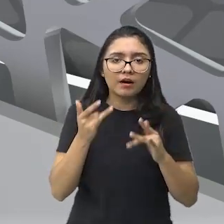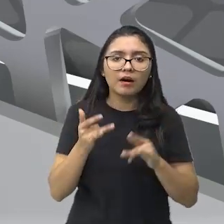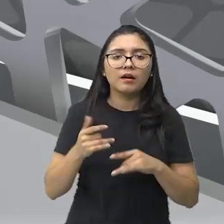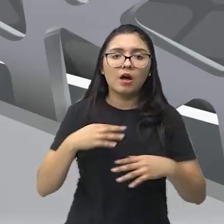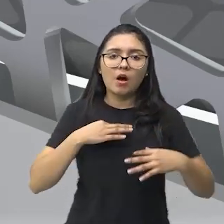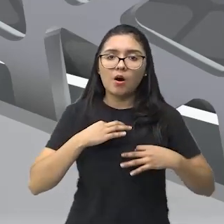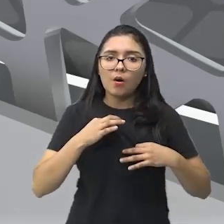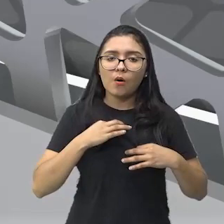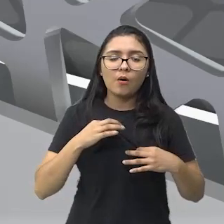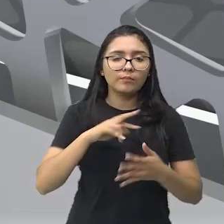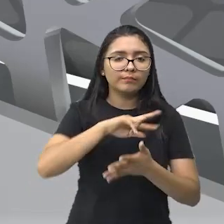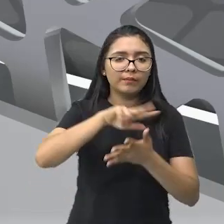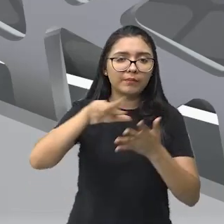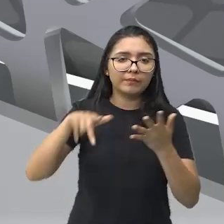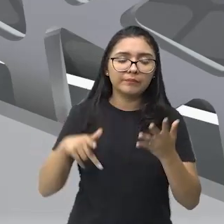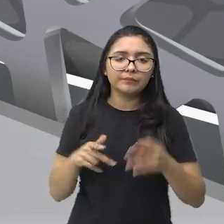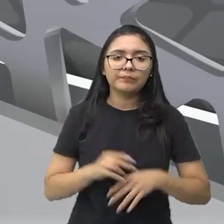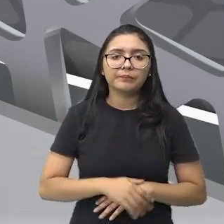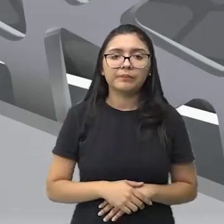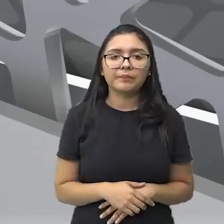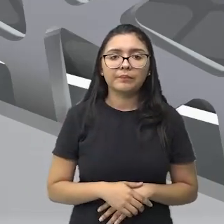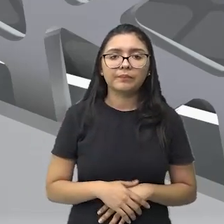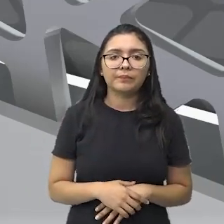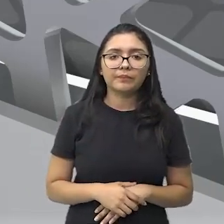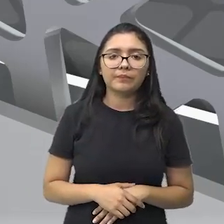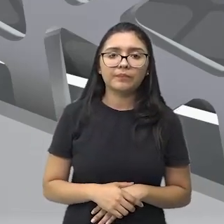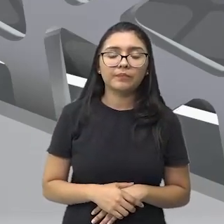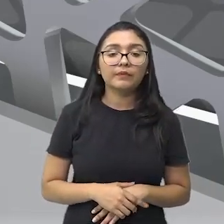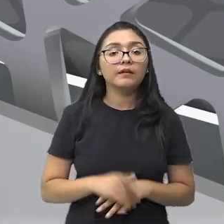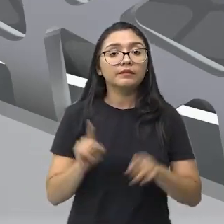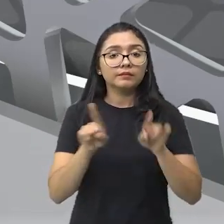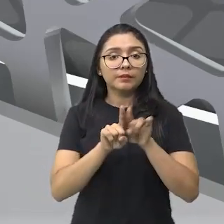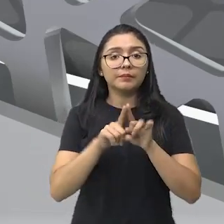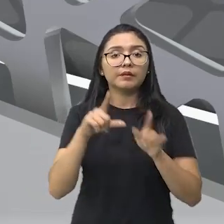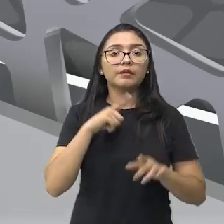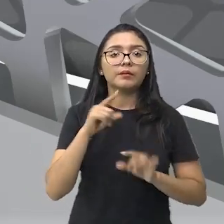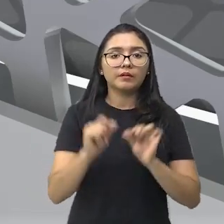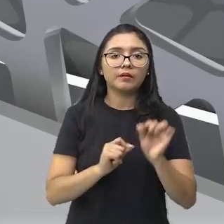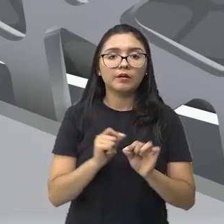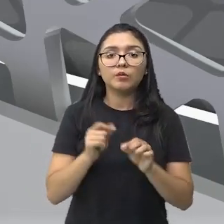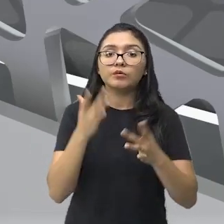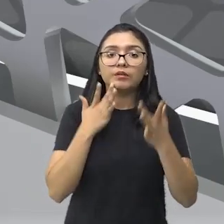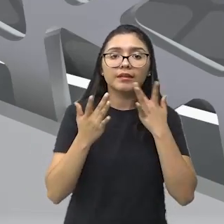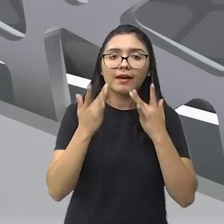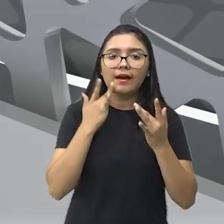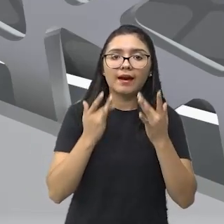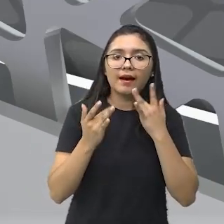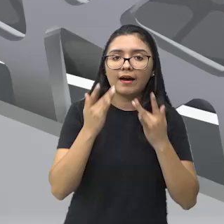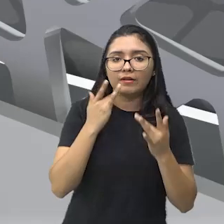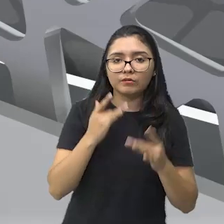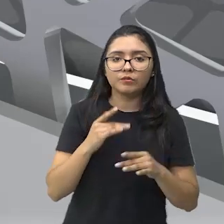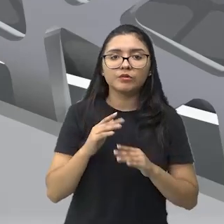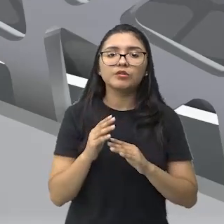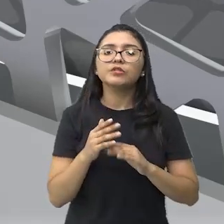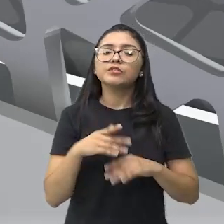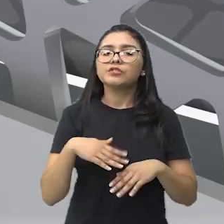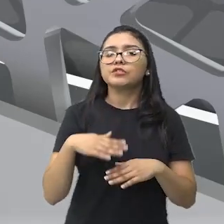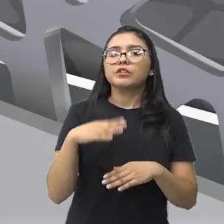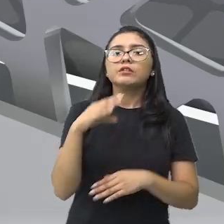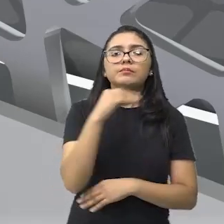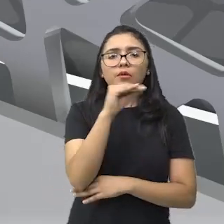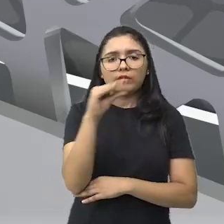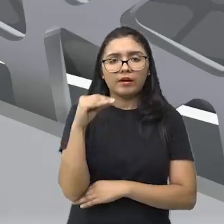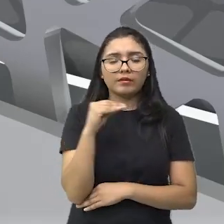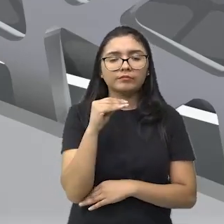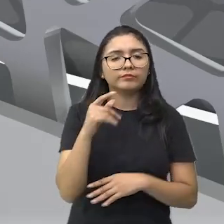o figurino e etc. Tá bom? E aí, nós temos também, falamos sobre os teatros de bonecos, que nós temos alguns conceitos